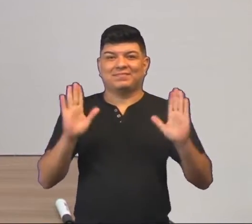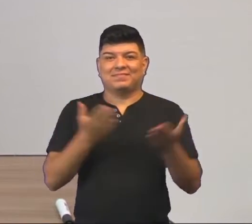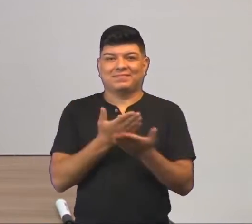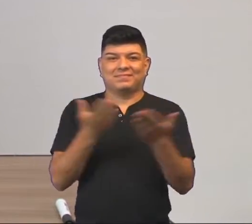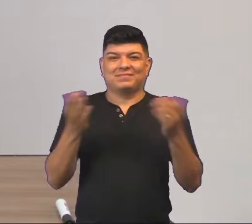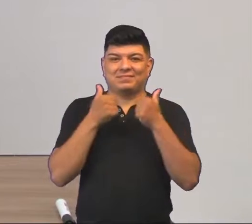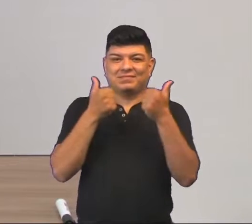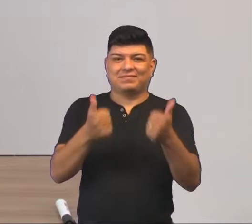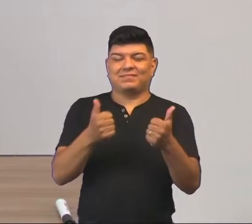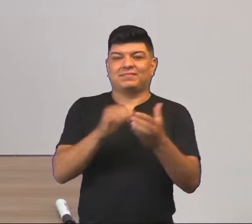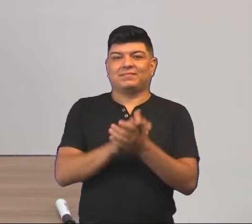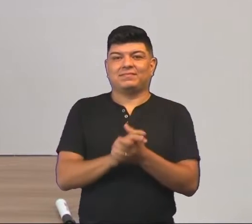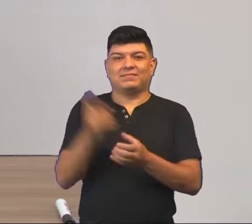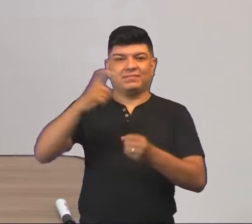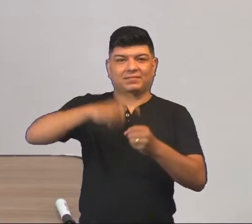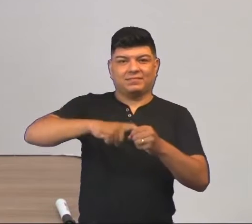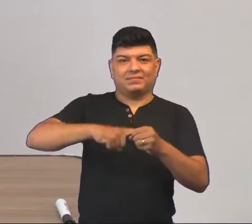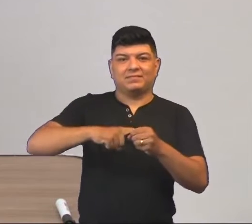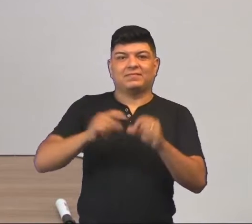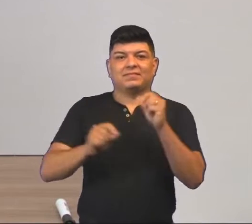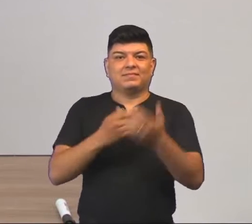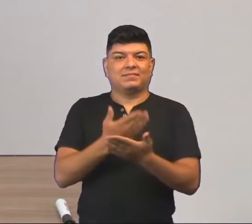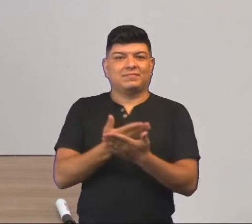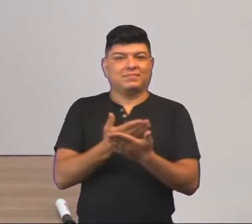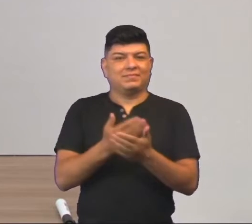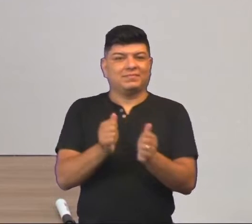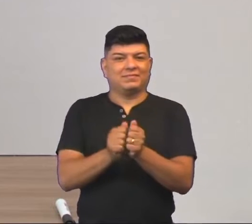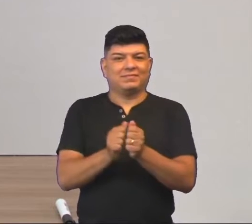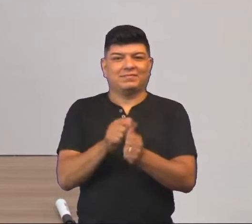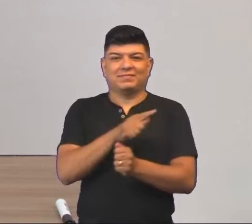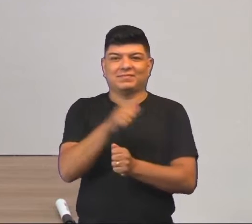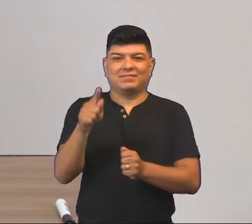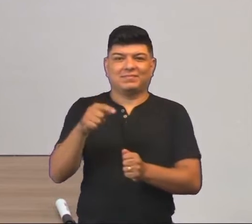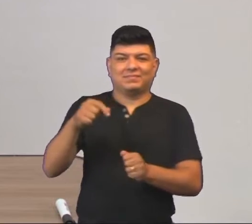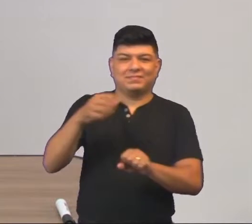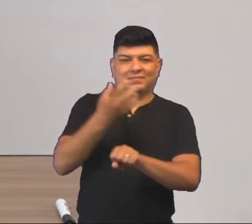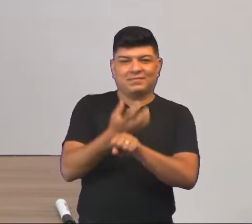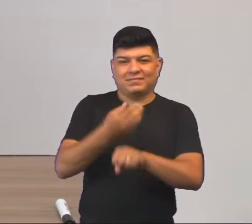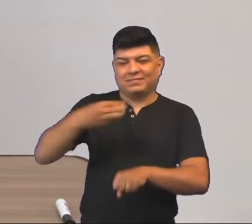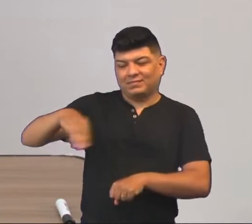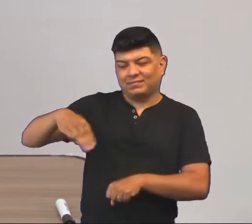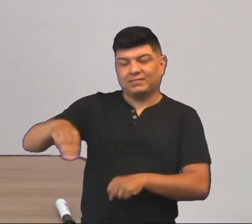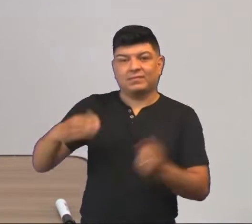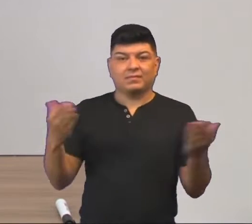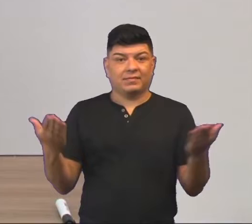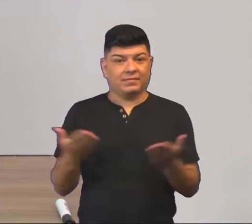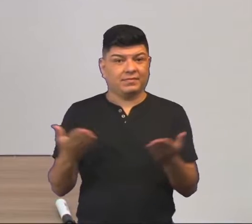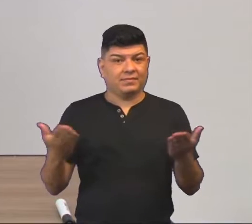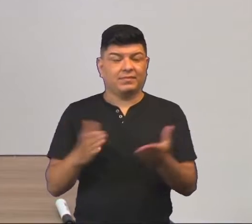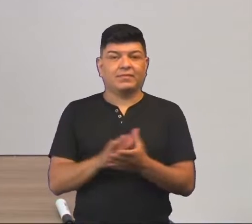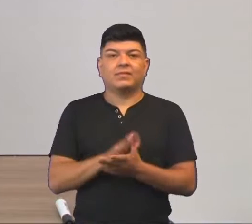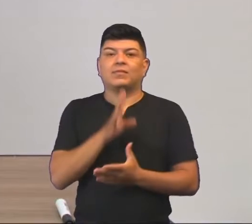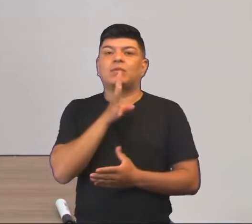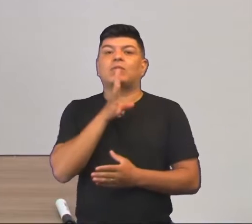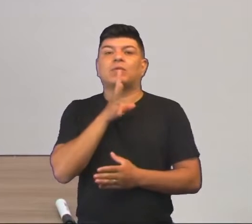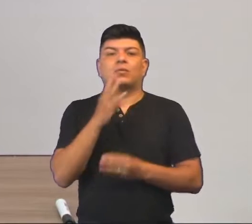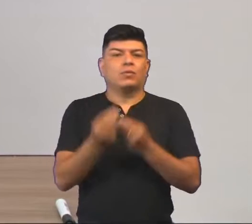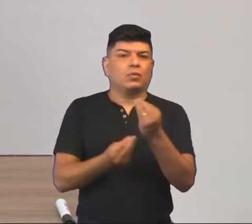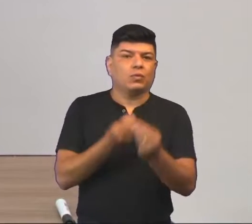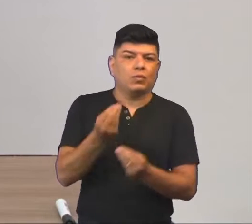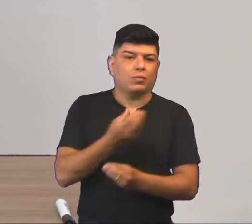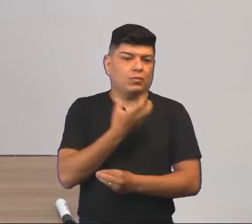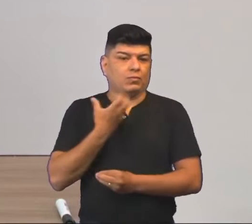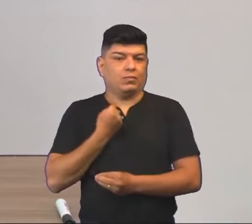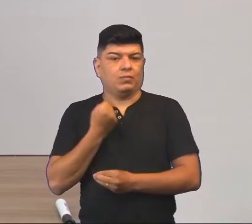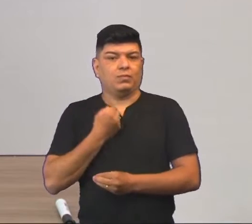Olá pessoal, tudo bem? Estamos de volta para mais uma aula com vocês, aula de matemática. Hoje vamos conhecer como trabalhar